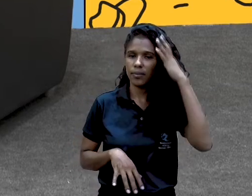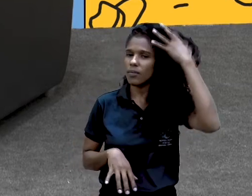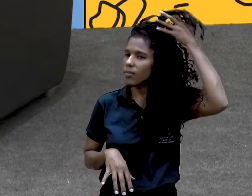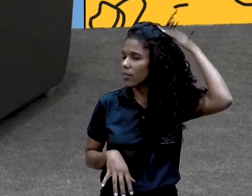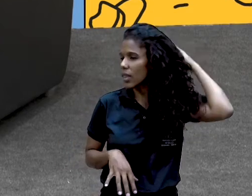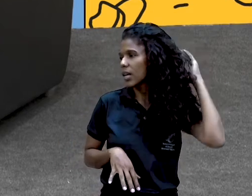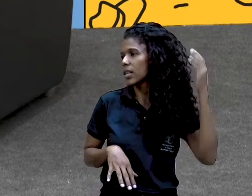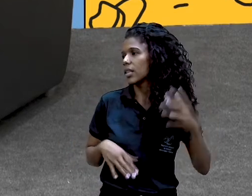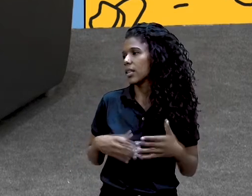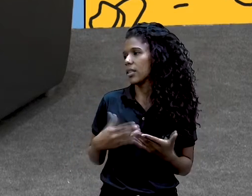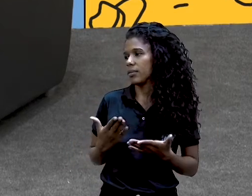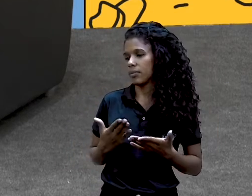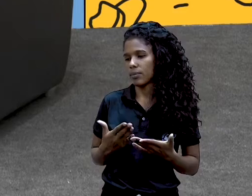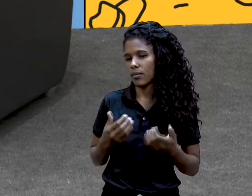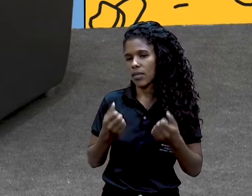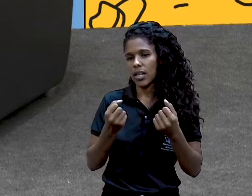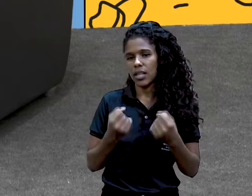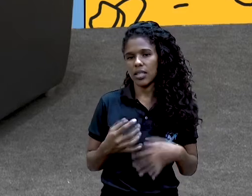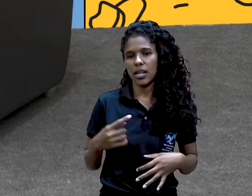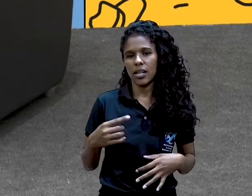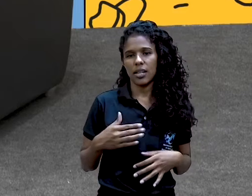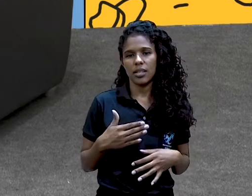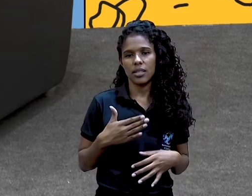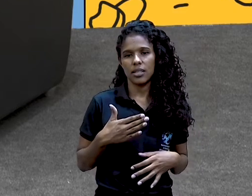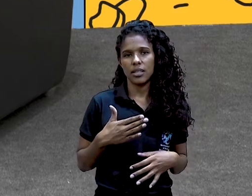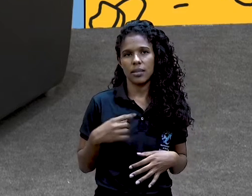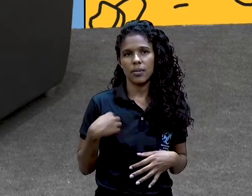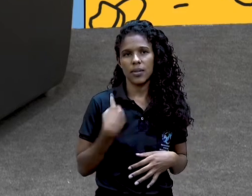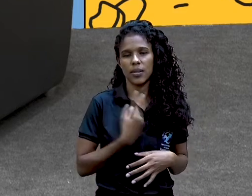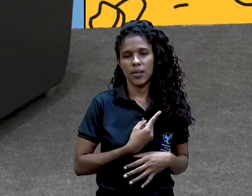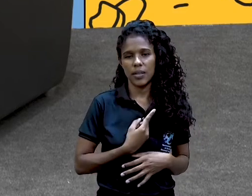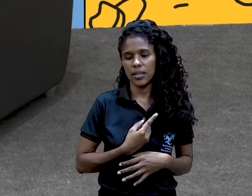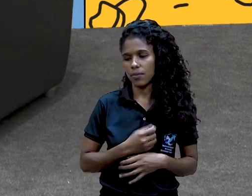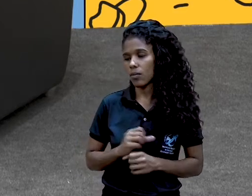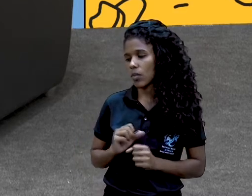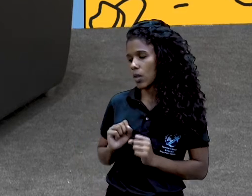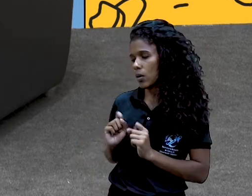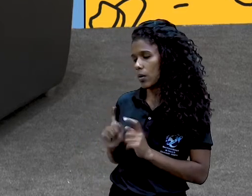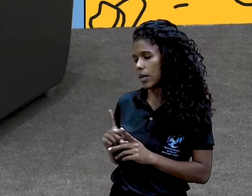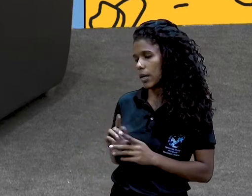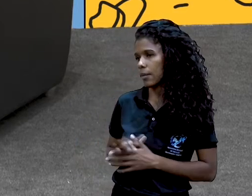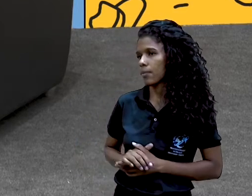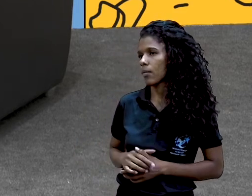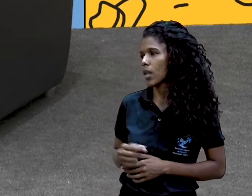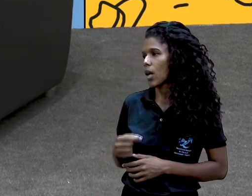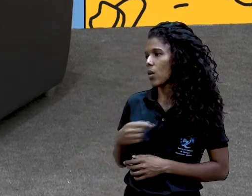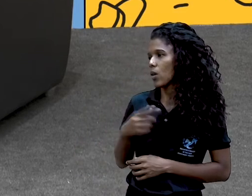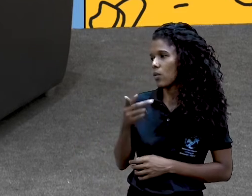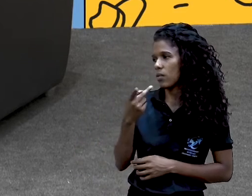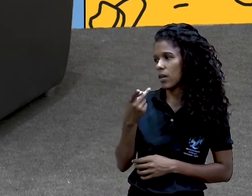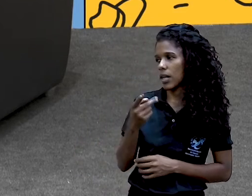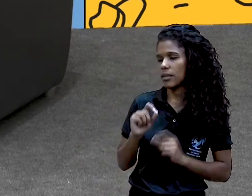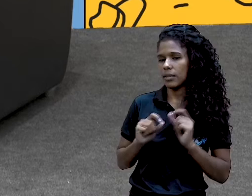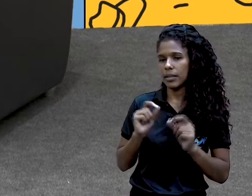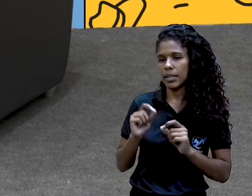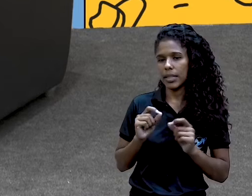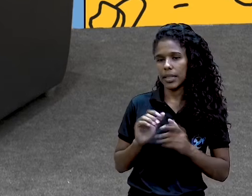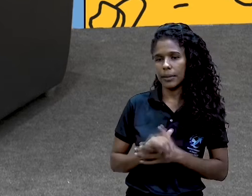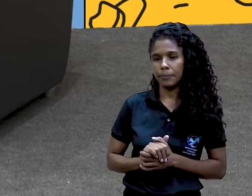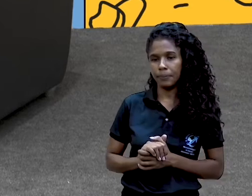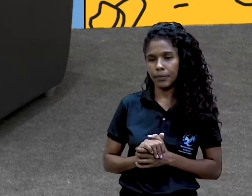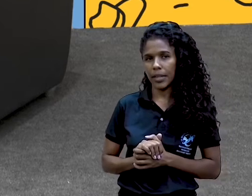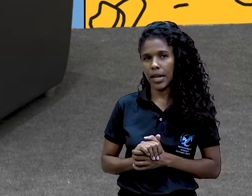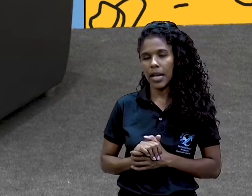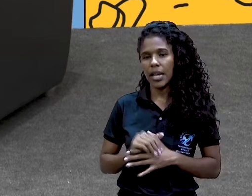Sofia, quando eu falo que empreender não é um ato que vai estar vinculado ao trabalho, é isso que eu estou te